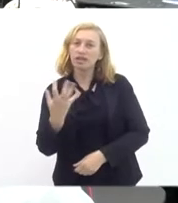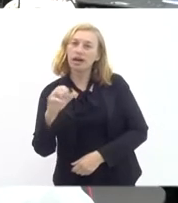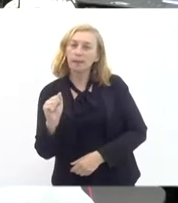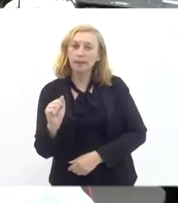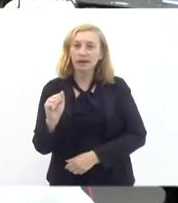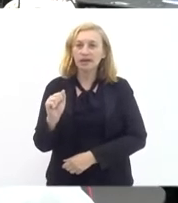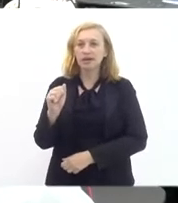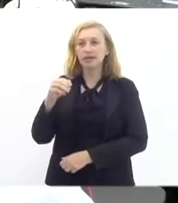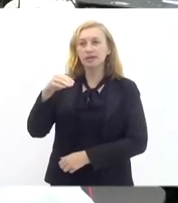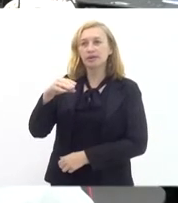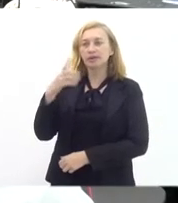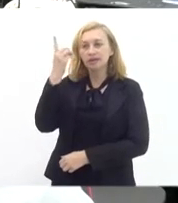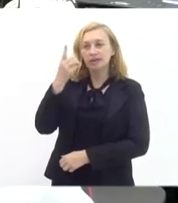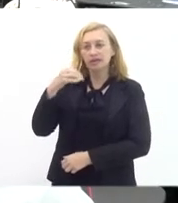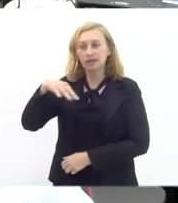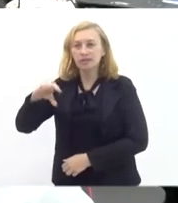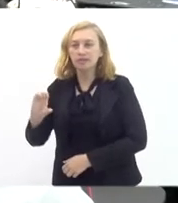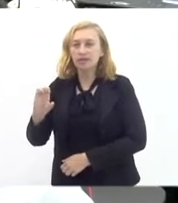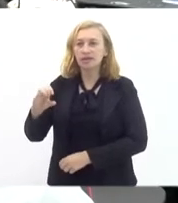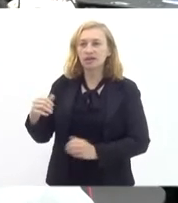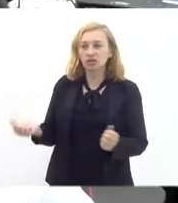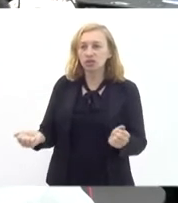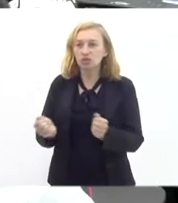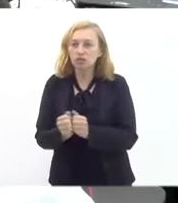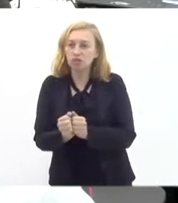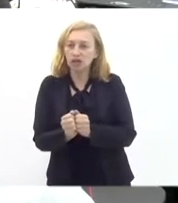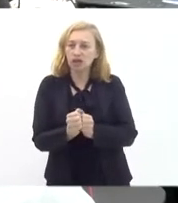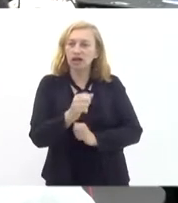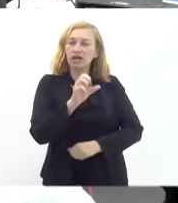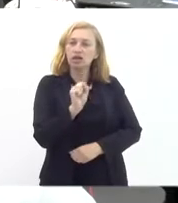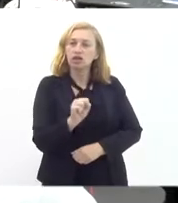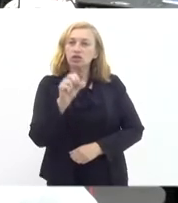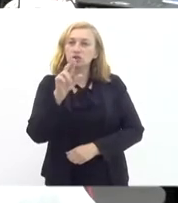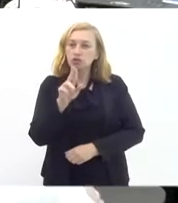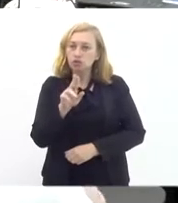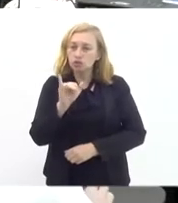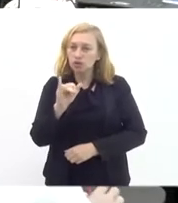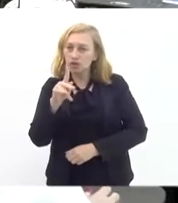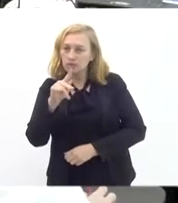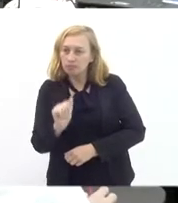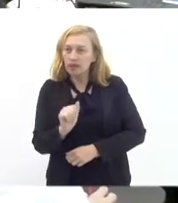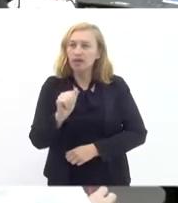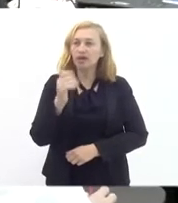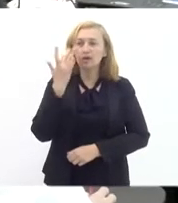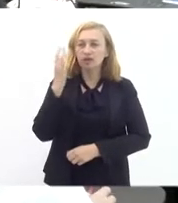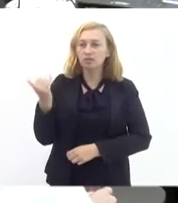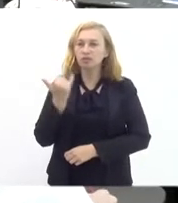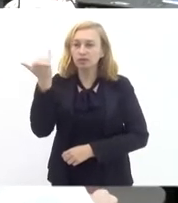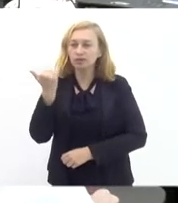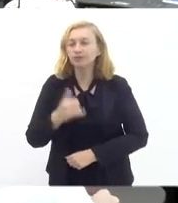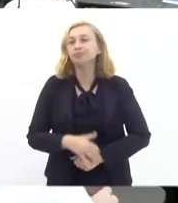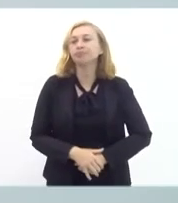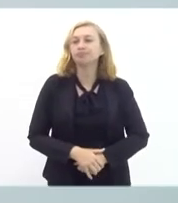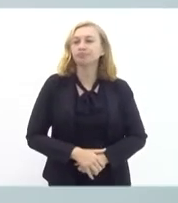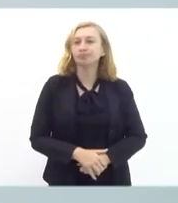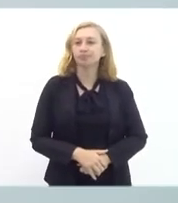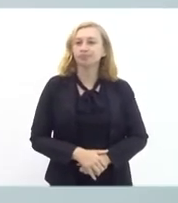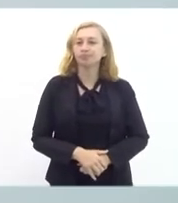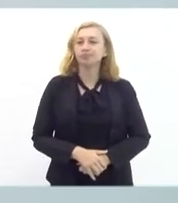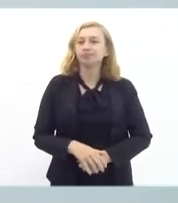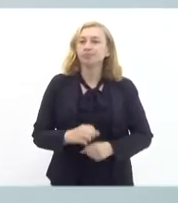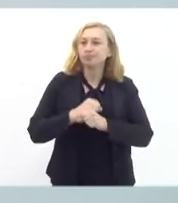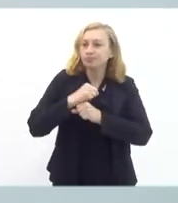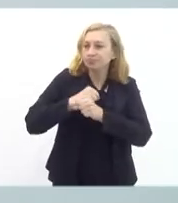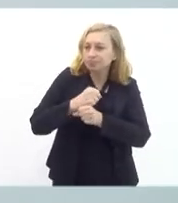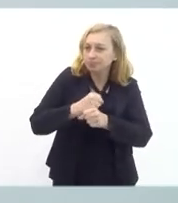gente englobar também a SUIPA, porque eu acho que sistematicamente, após os anos,